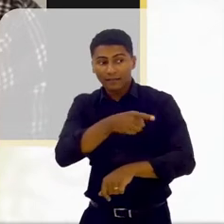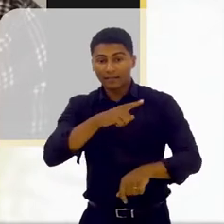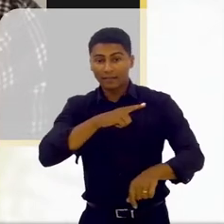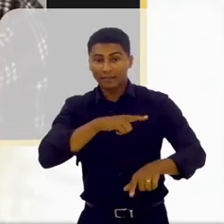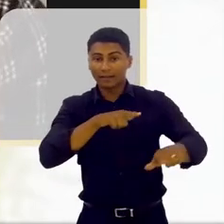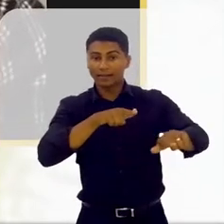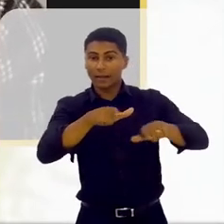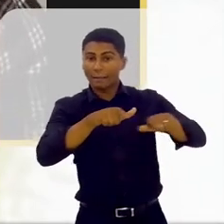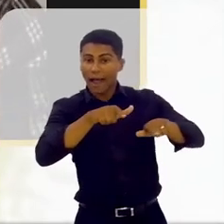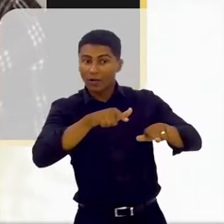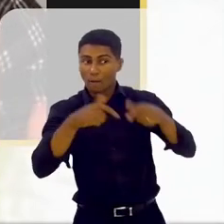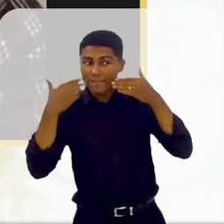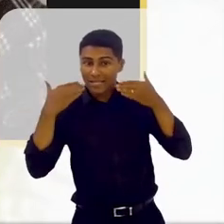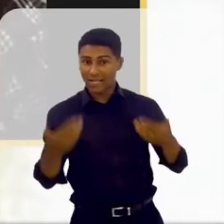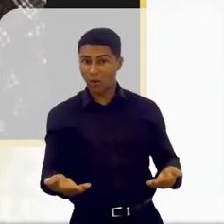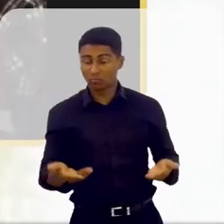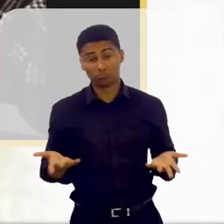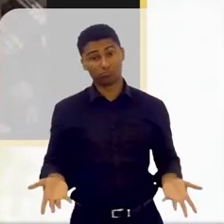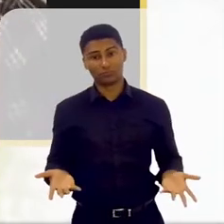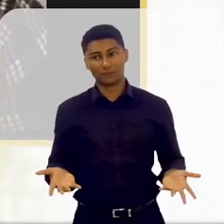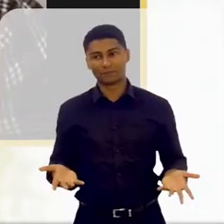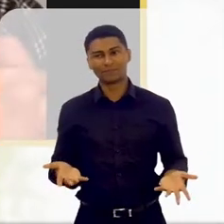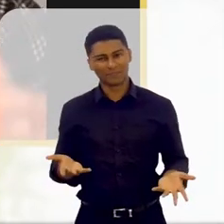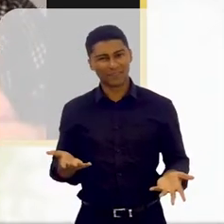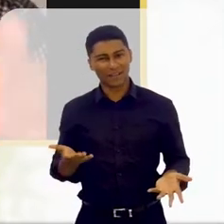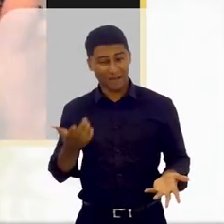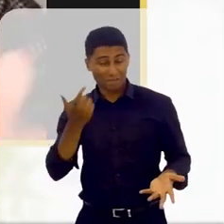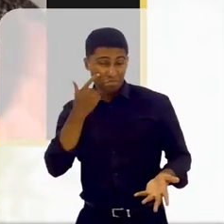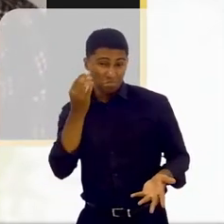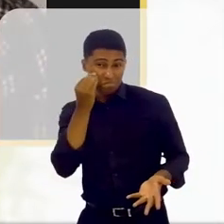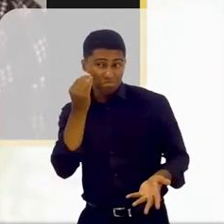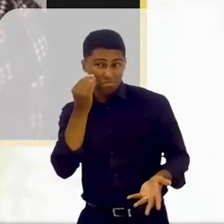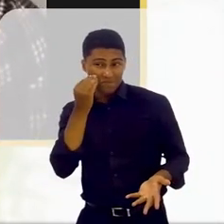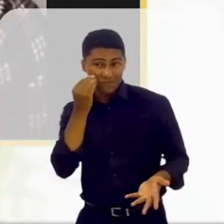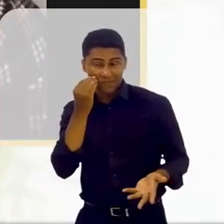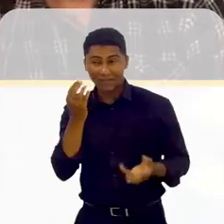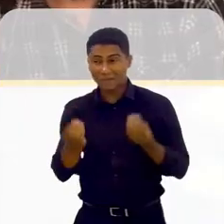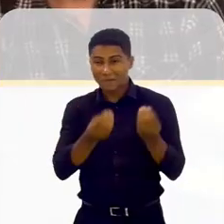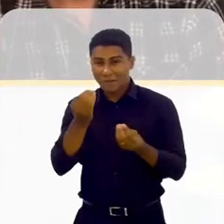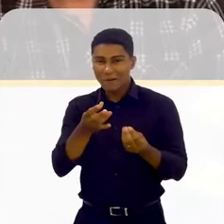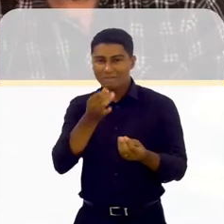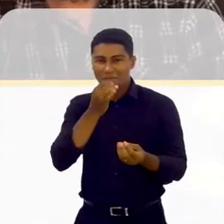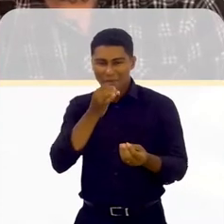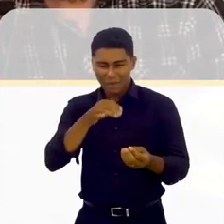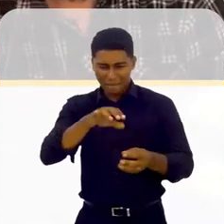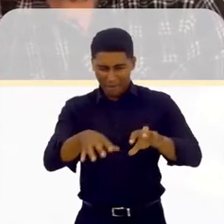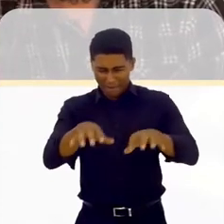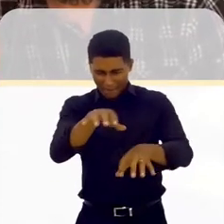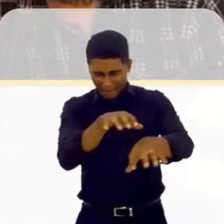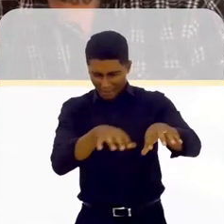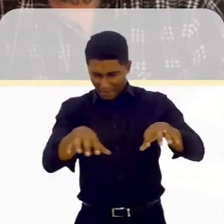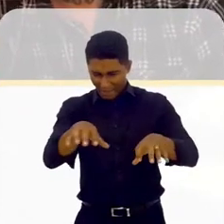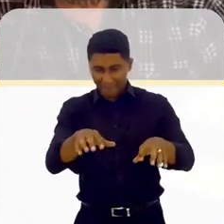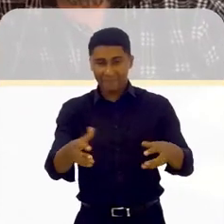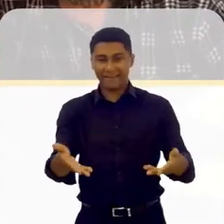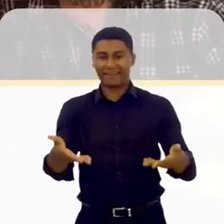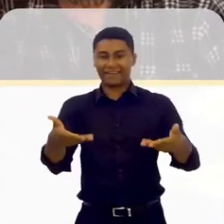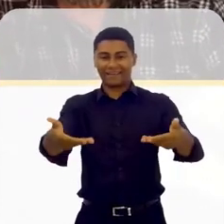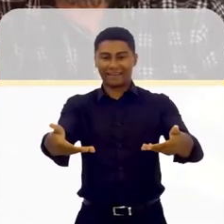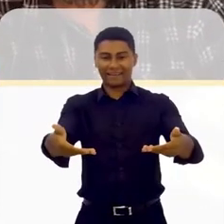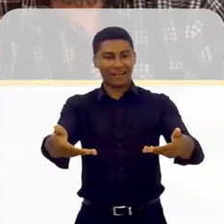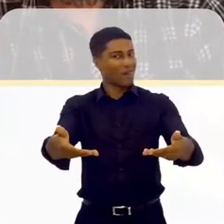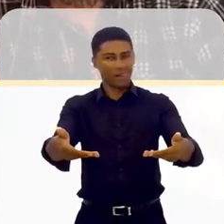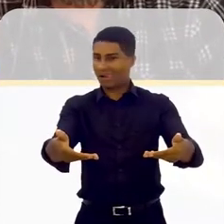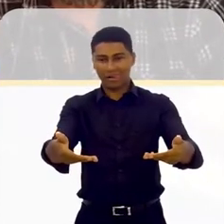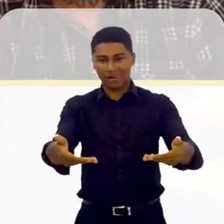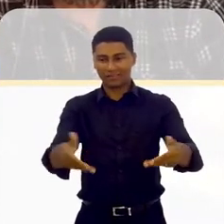a gente faz? Em vez de apresentar o trabalho dessa maneira, vamos apresentar assim, ao invés de ser Gente, maquete, ao invés de ser maquete,